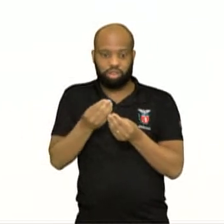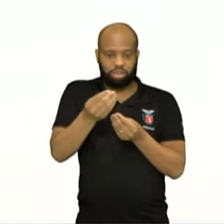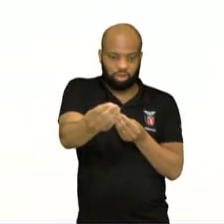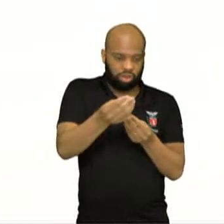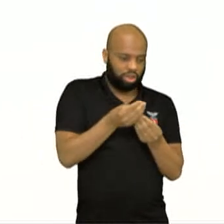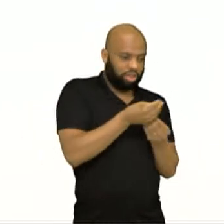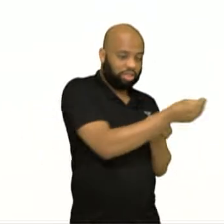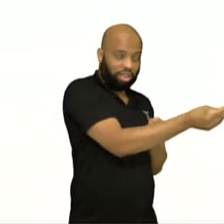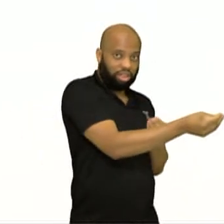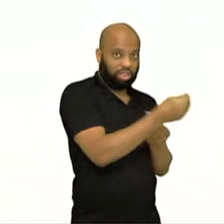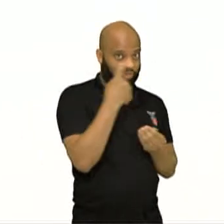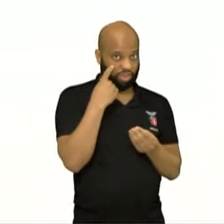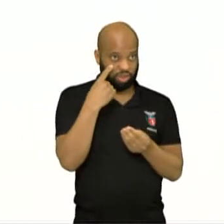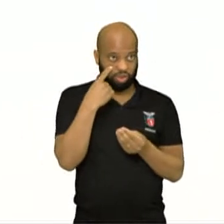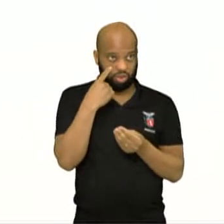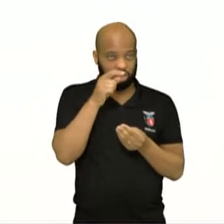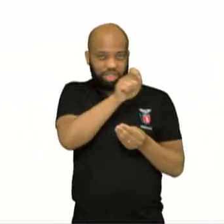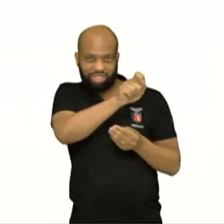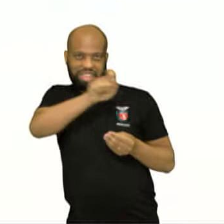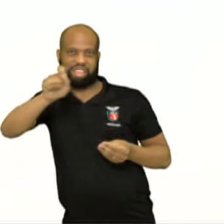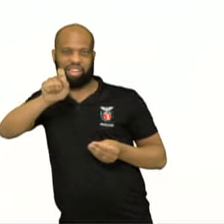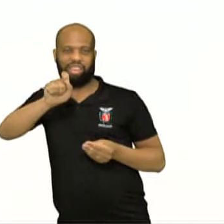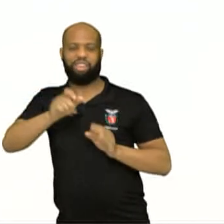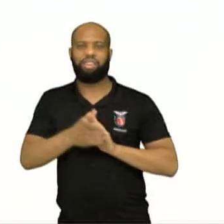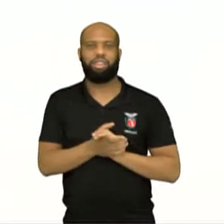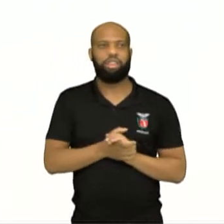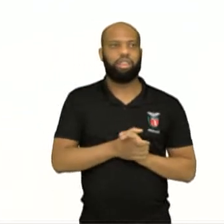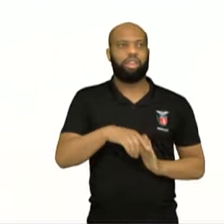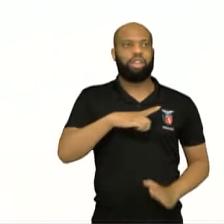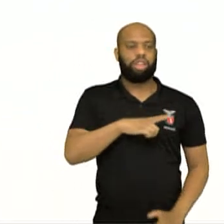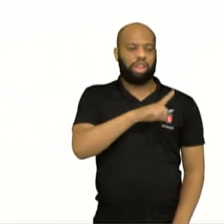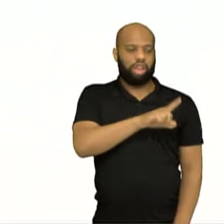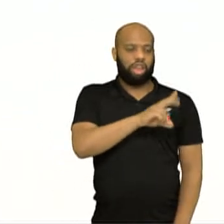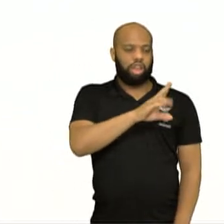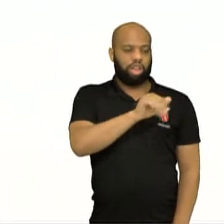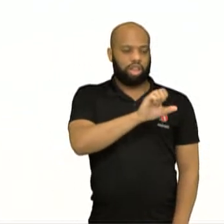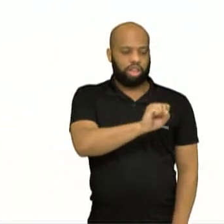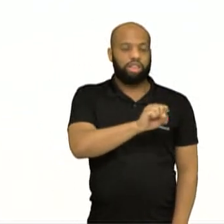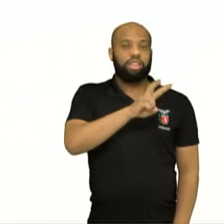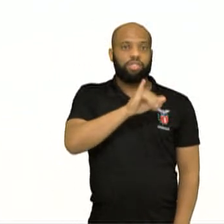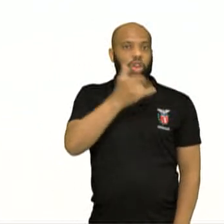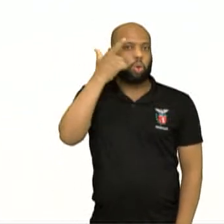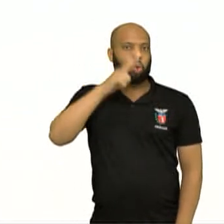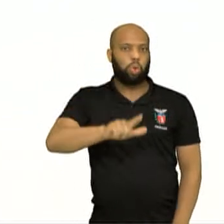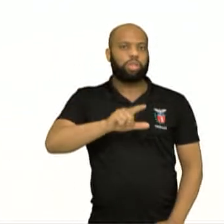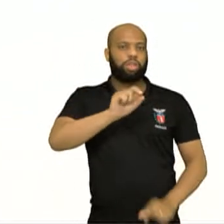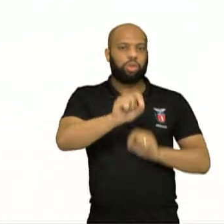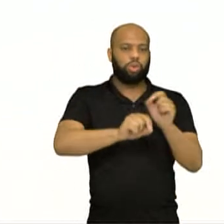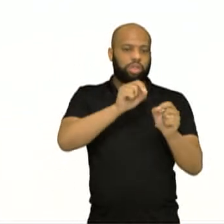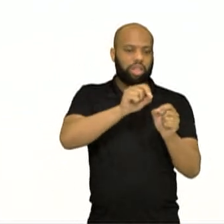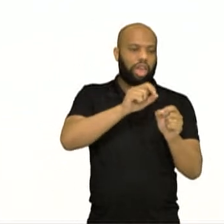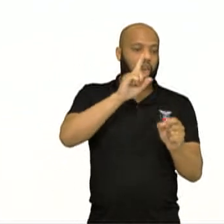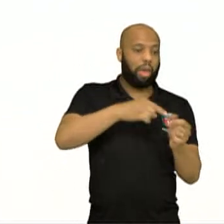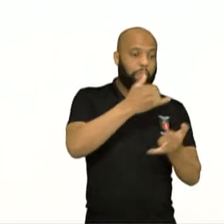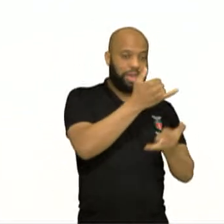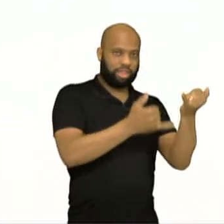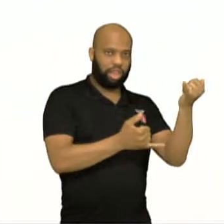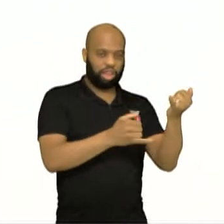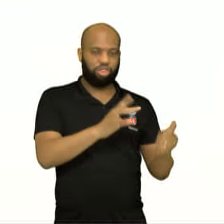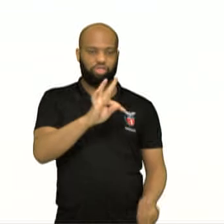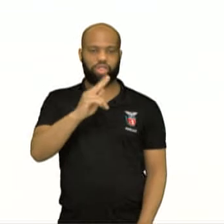Tá vendo já? Destaque aí já. Lucas deve receber a metade do valor de Caio e Theo vai